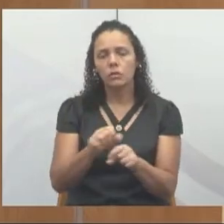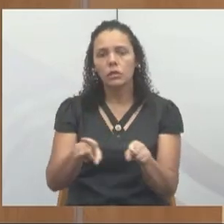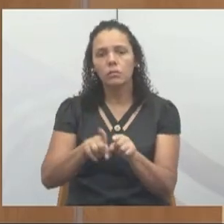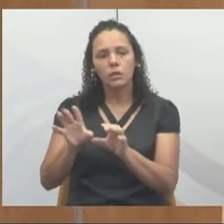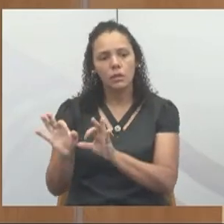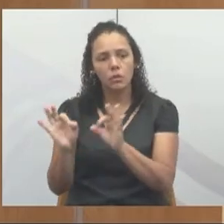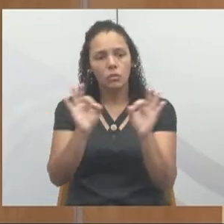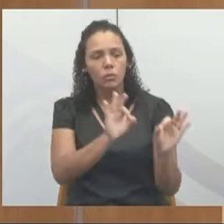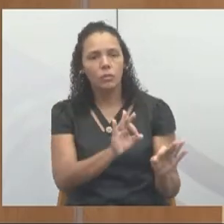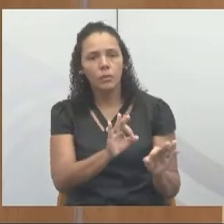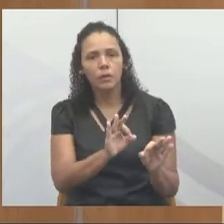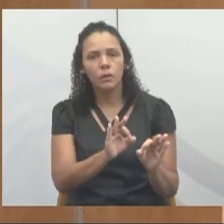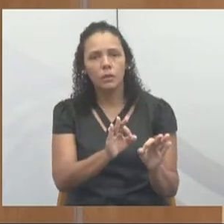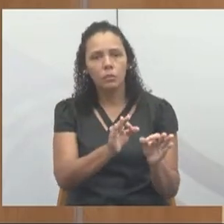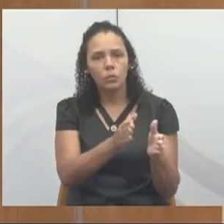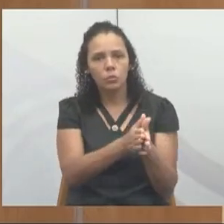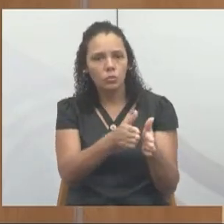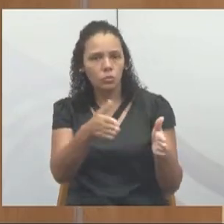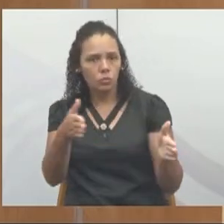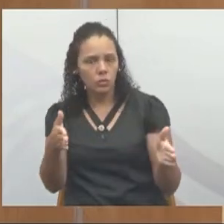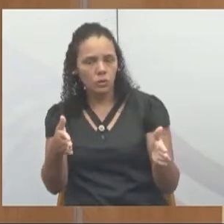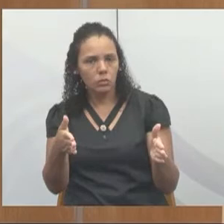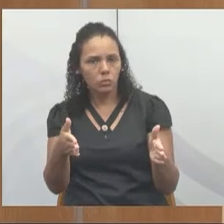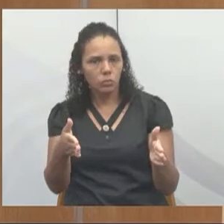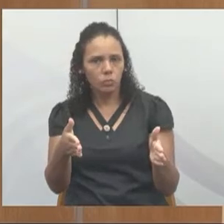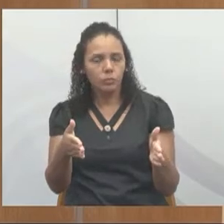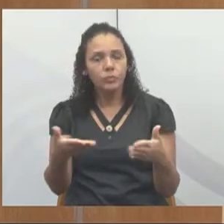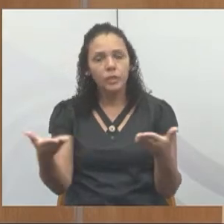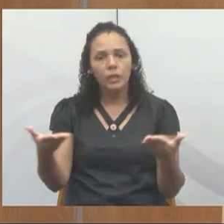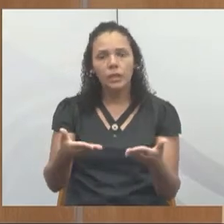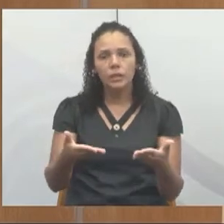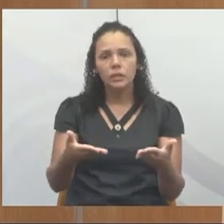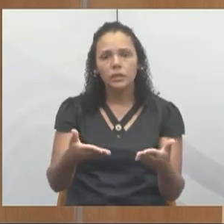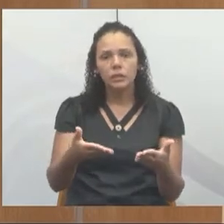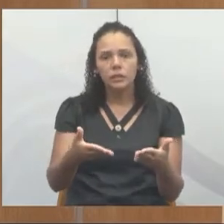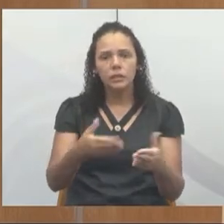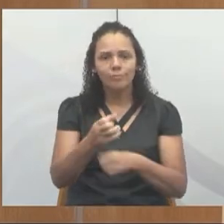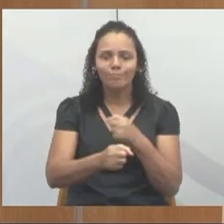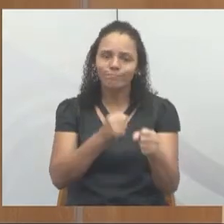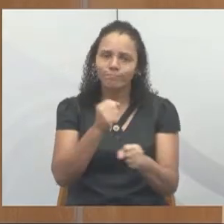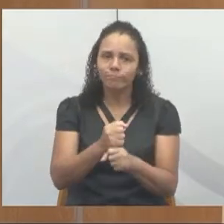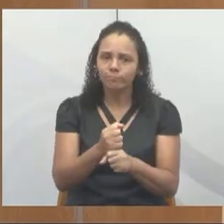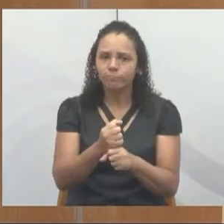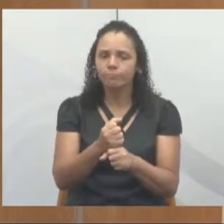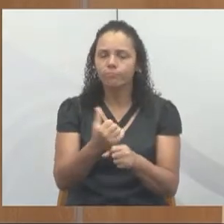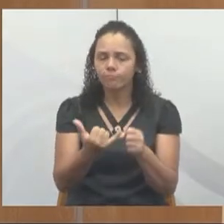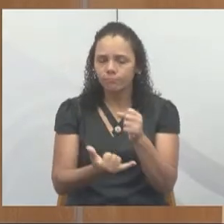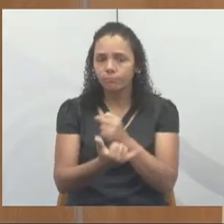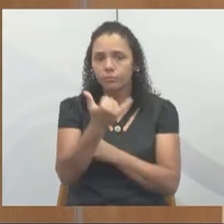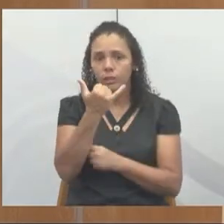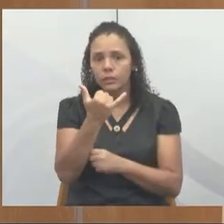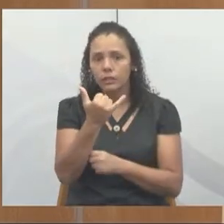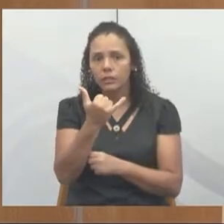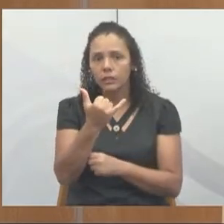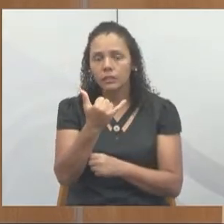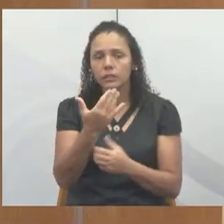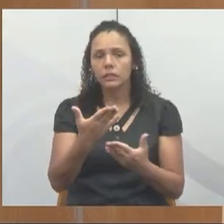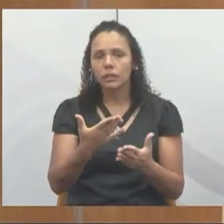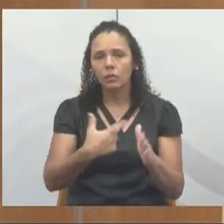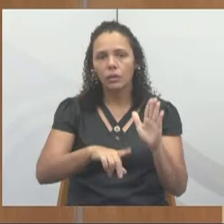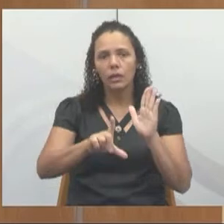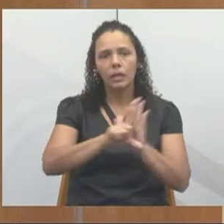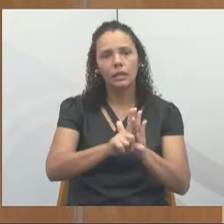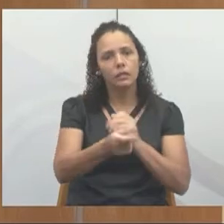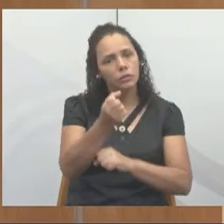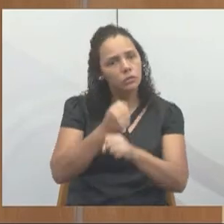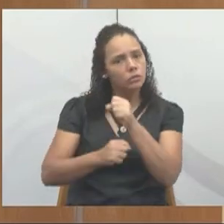acompanhamento das receitas durante o ano vigente. Esse ano foi um ano de frustração de receitas. A lei que houve no